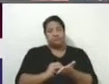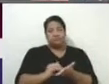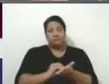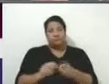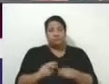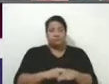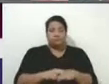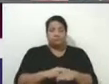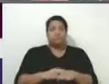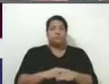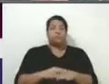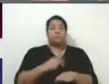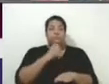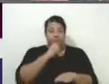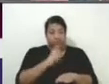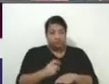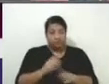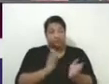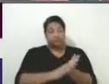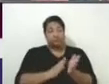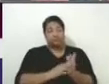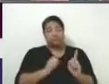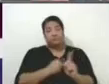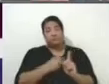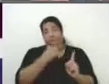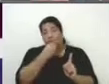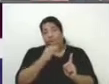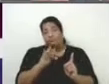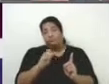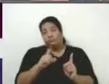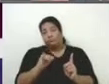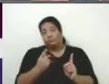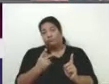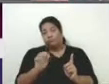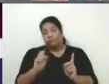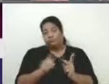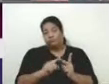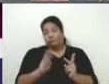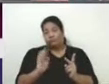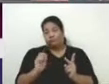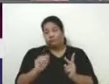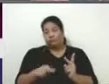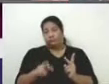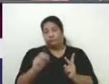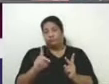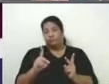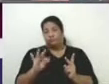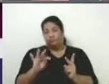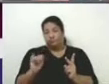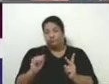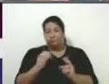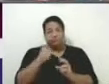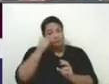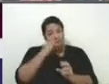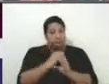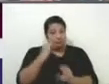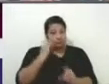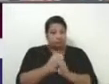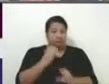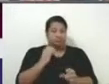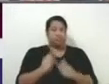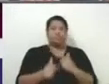pessoa do secretário Felipe Martins, da Beret, que é a nossa engenheira, que trabalha muito naquela